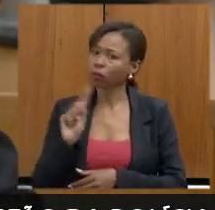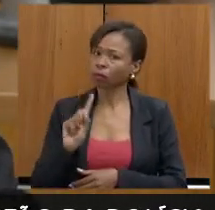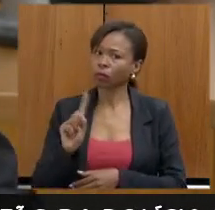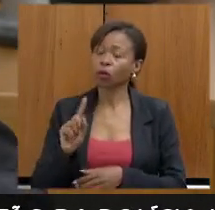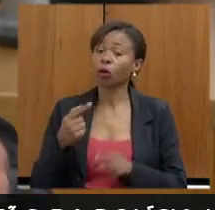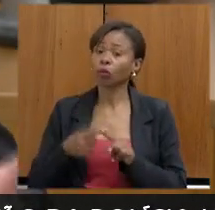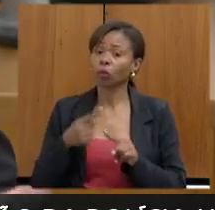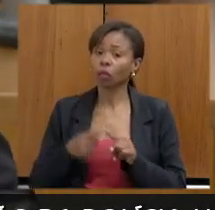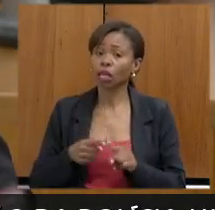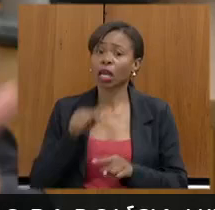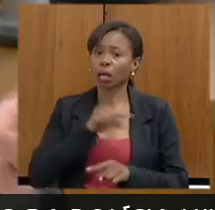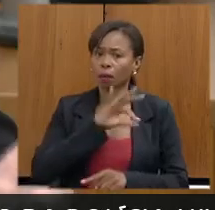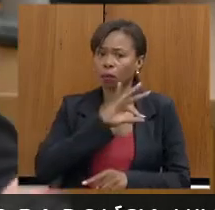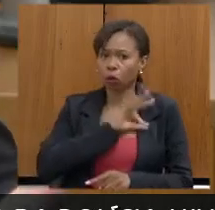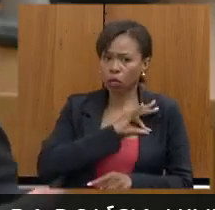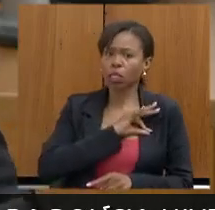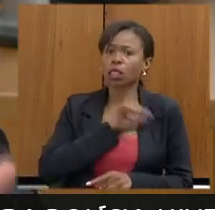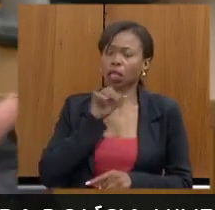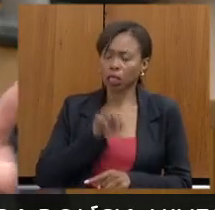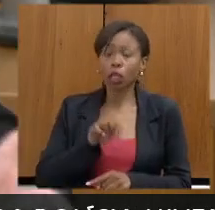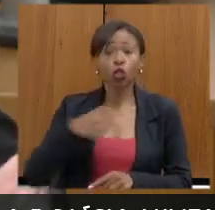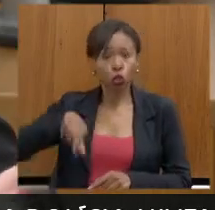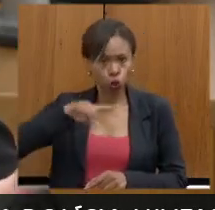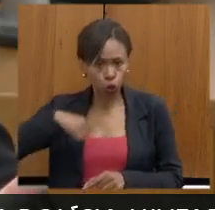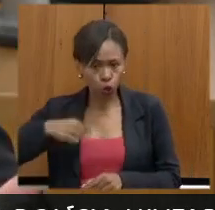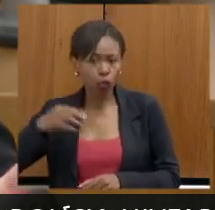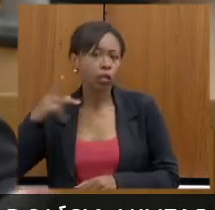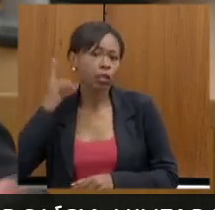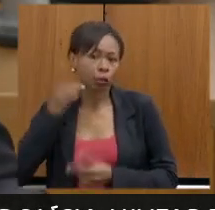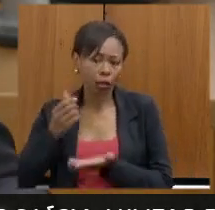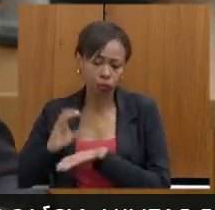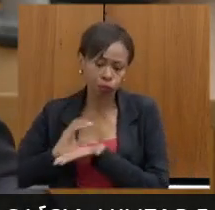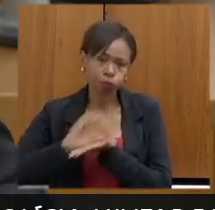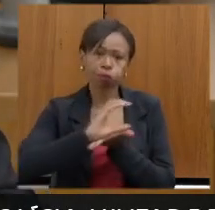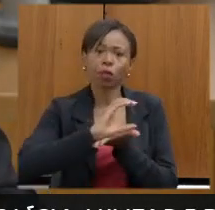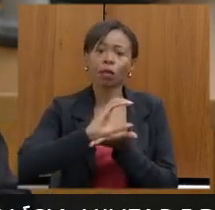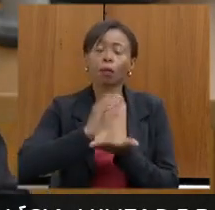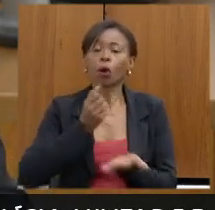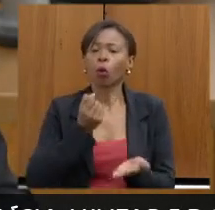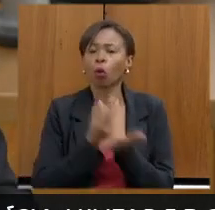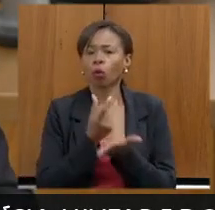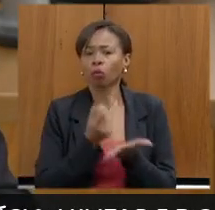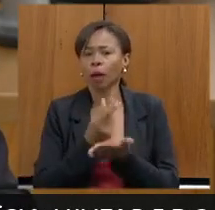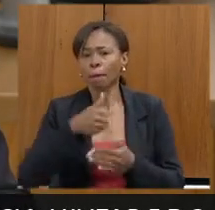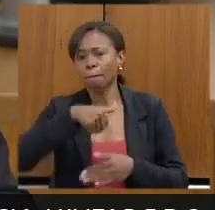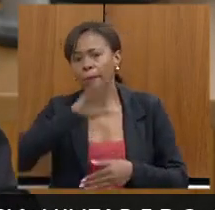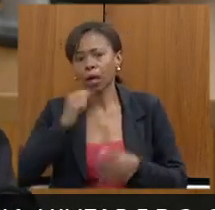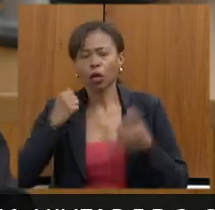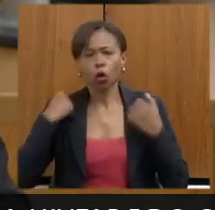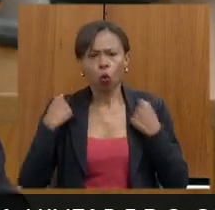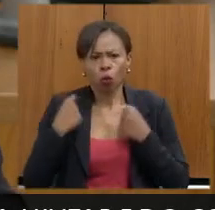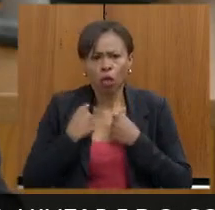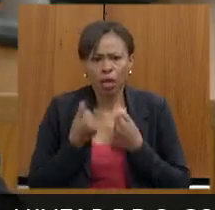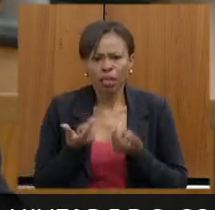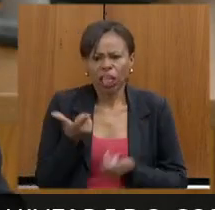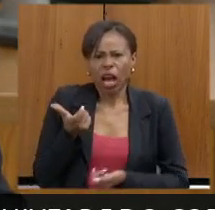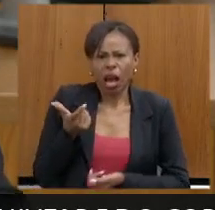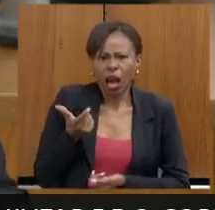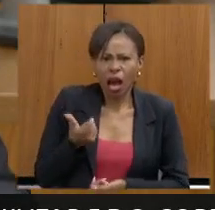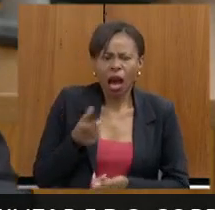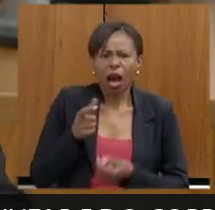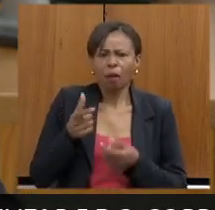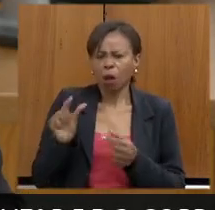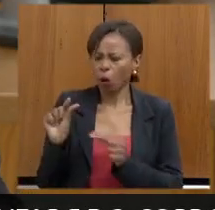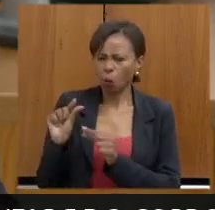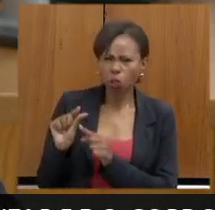pesadamente para colete armas e e e munições mas também vamos ficar de olho aí no tecnologia